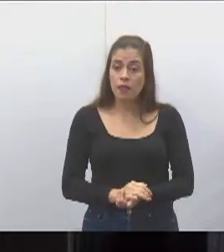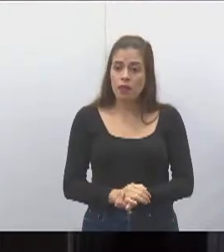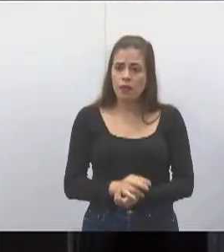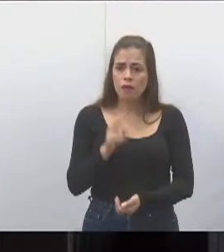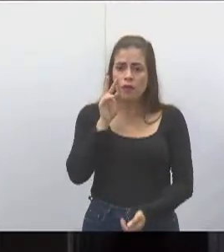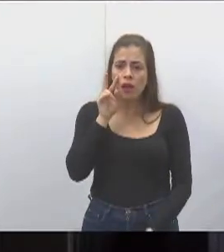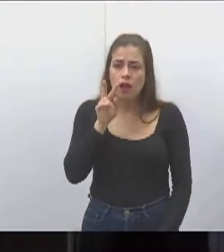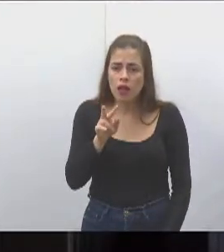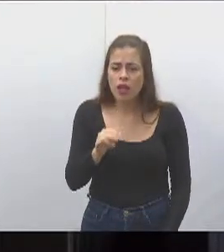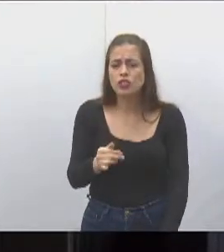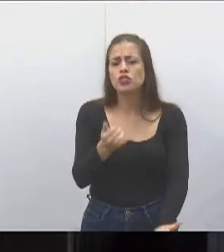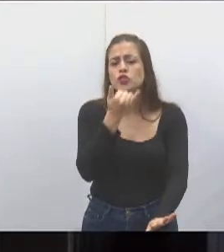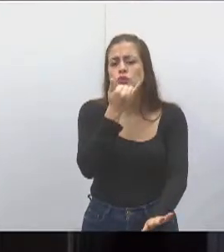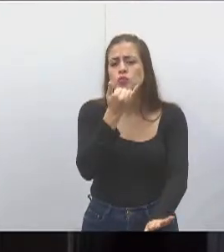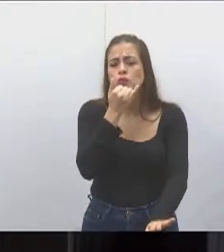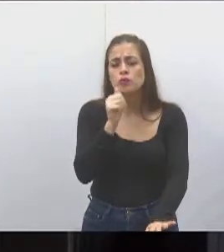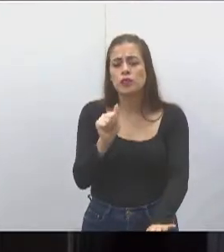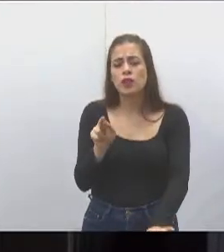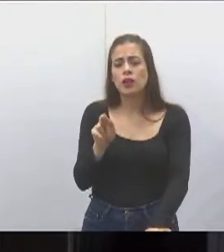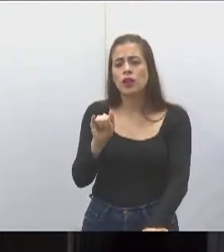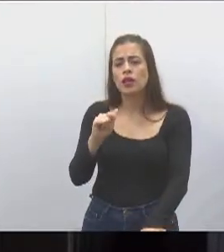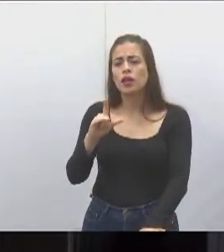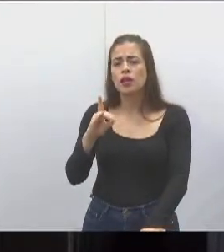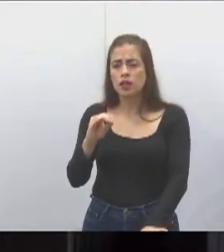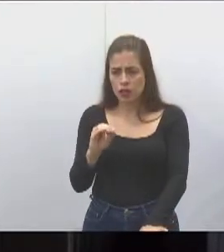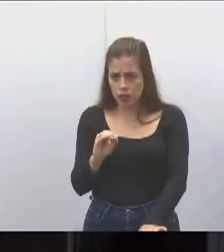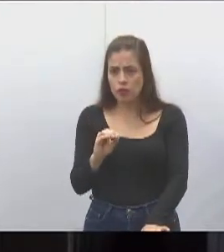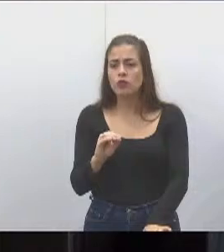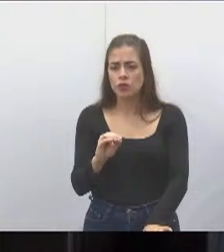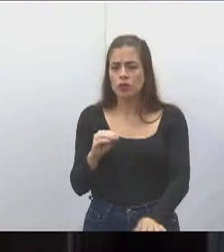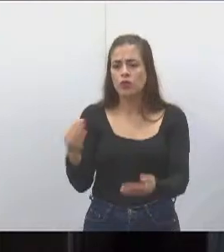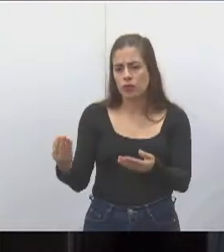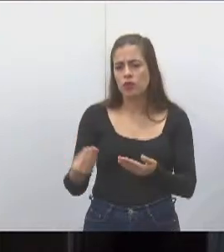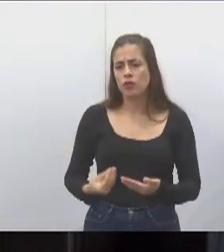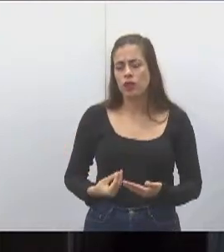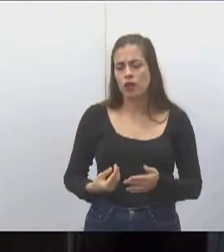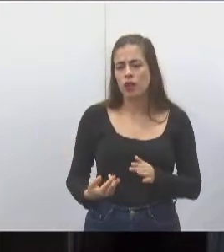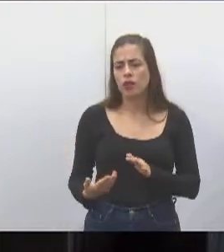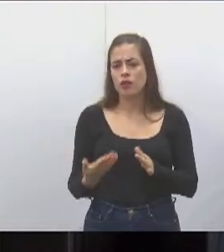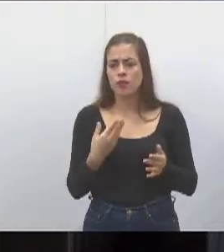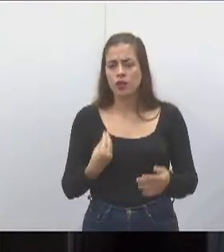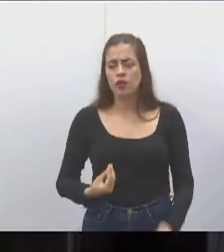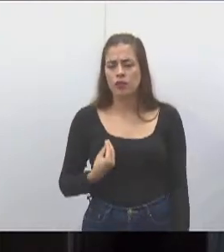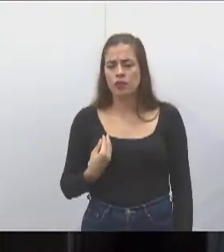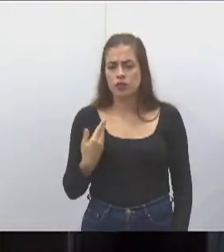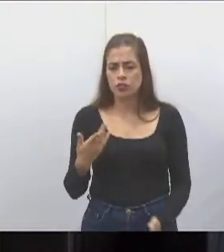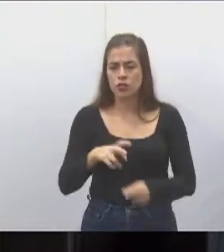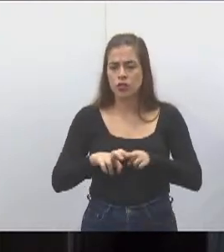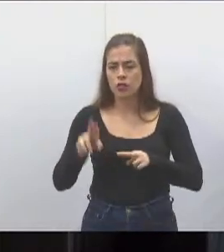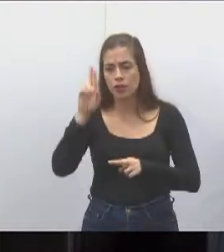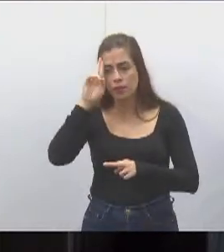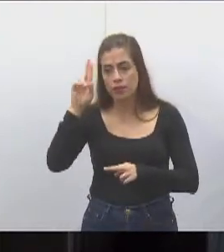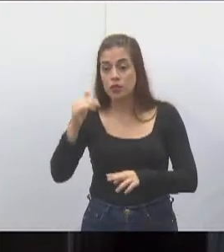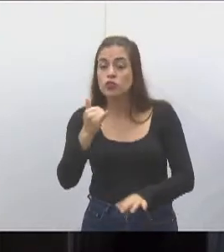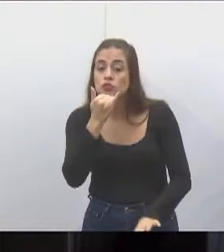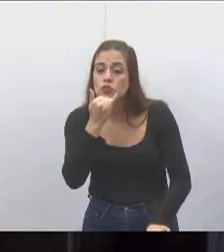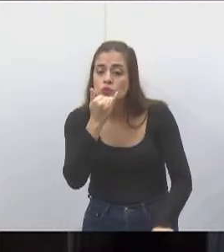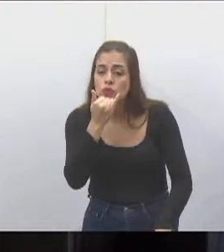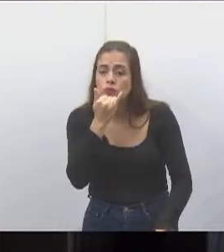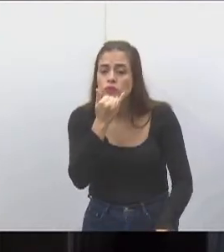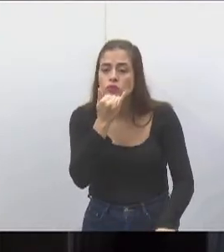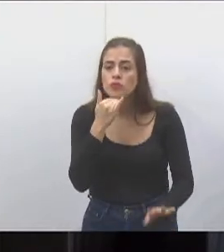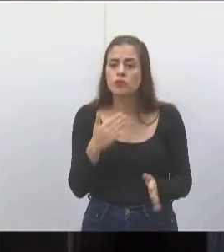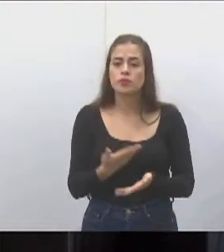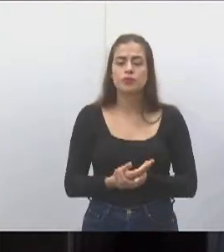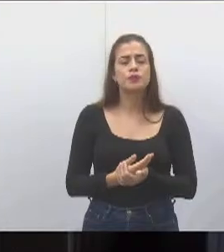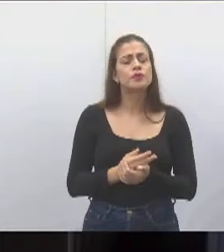Sim, desculpa, Arildo. O Arildo está presente aqui na mesa, né, Arildo? Desculpa mais uma vez.